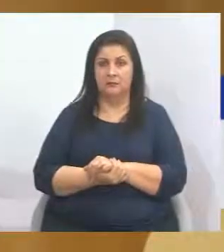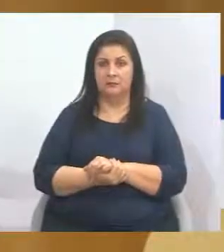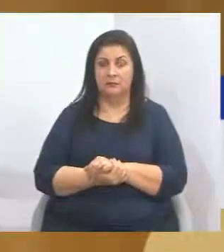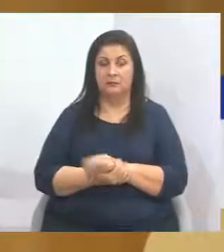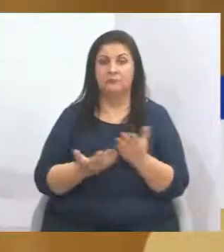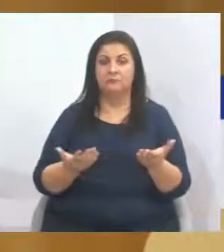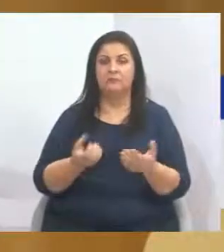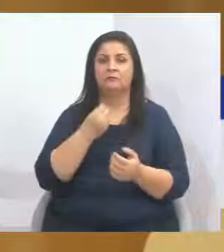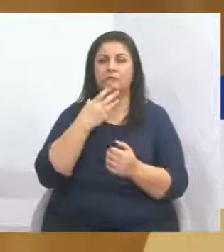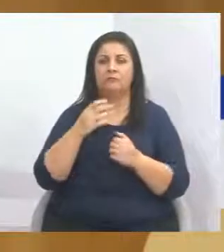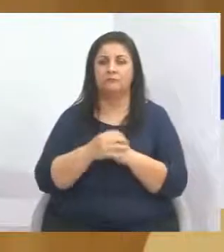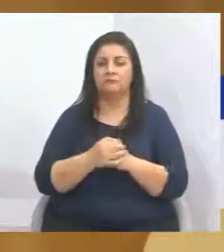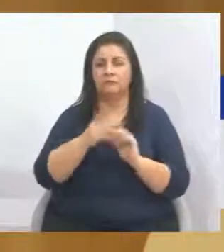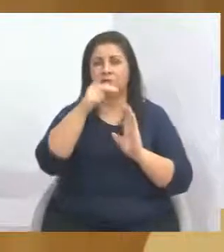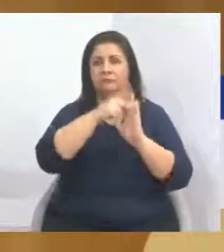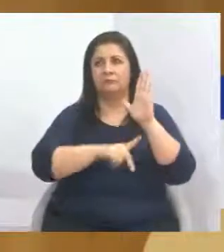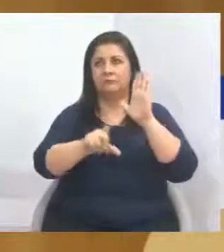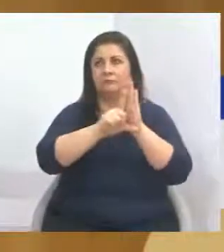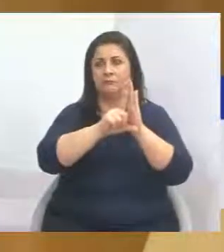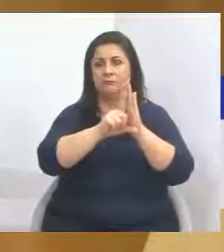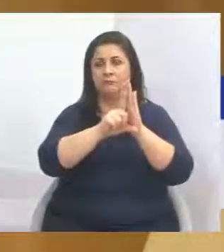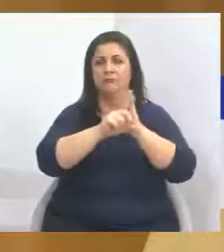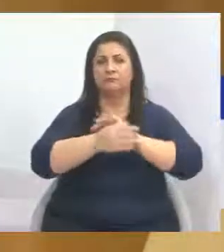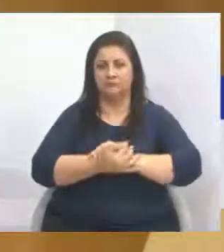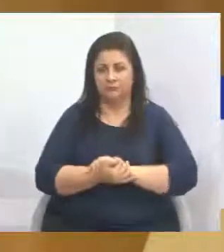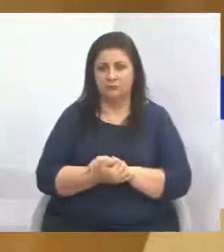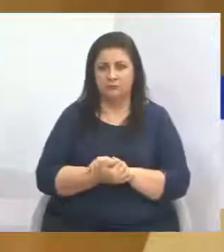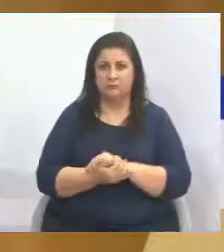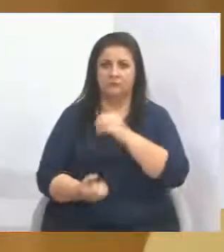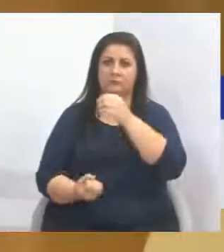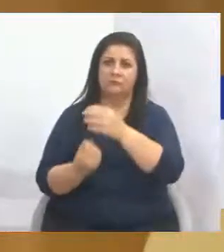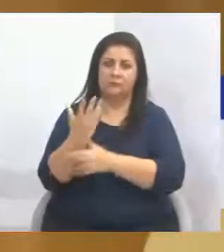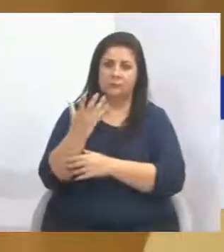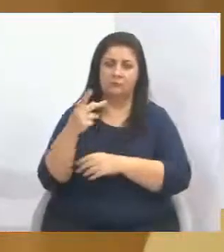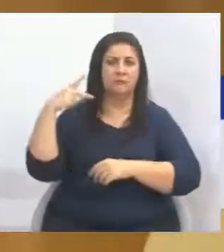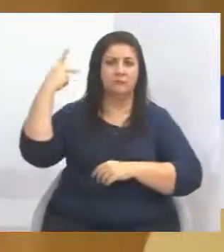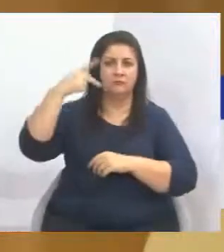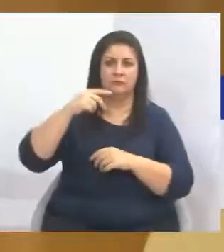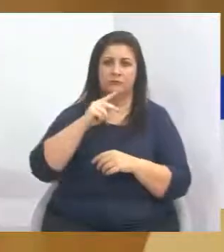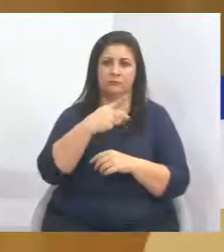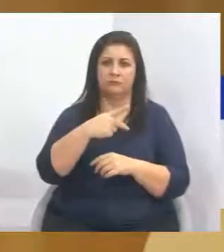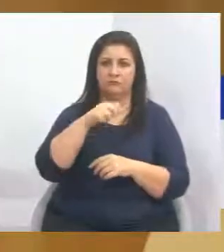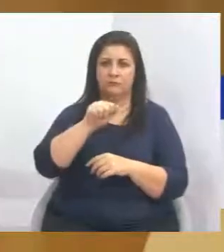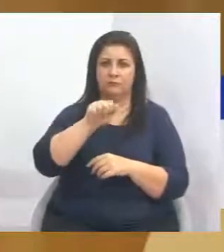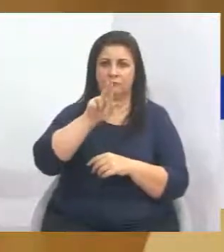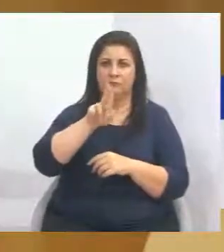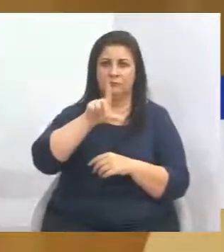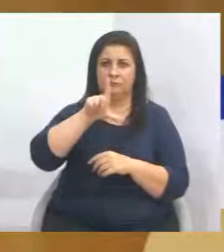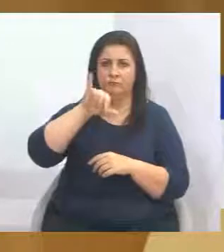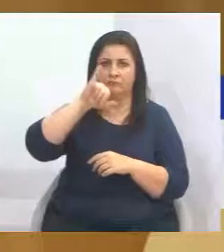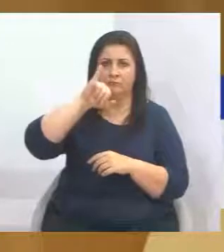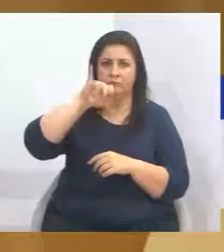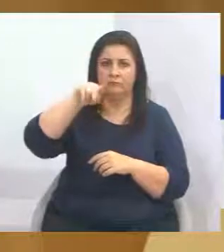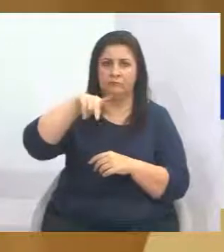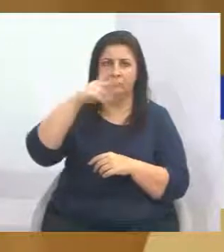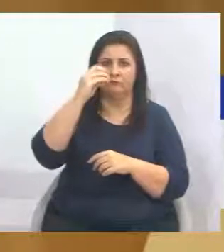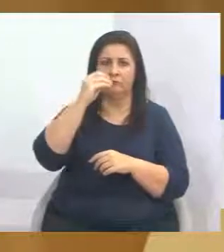Bom, esse projeto de lei está de autoria do vereador Paulinho dos